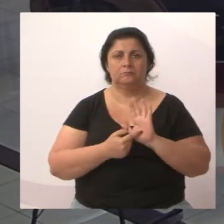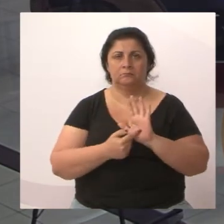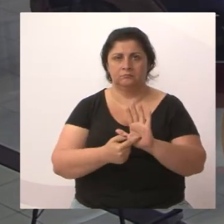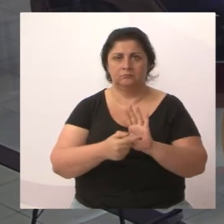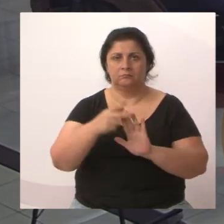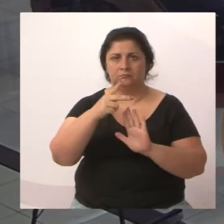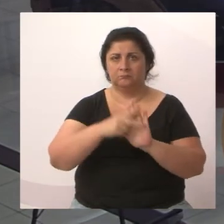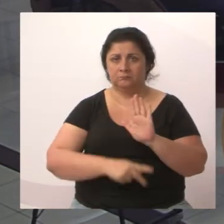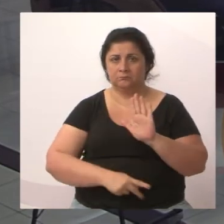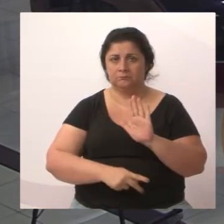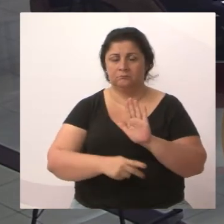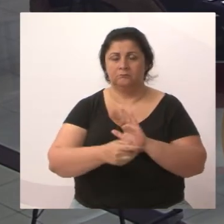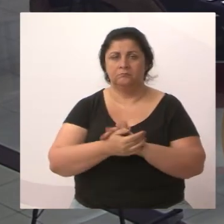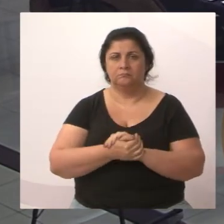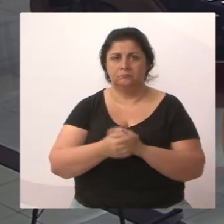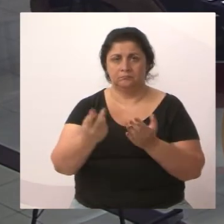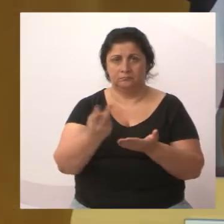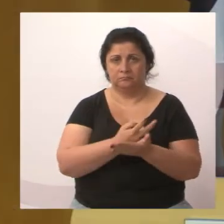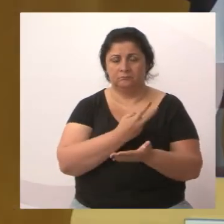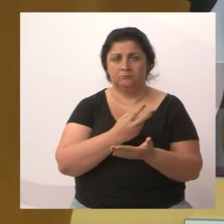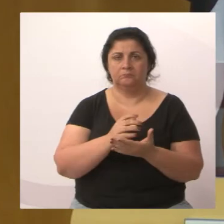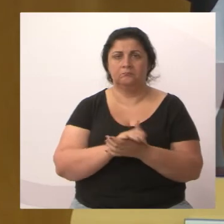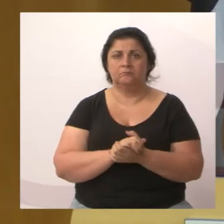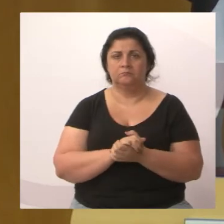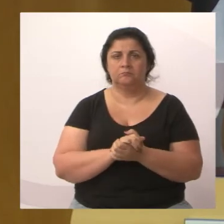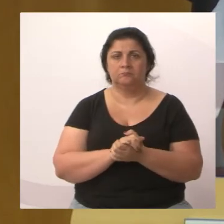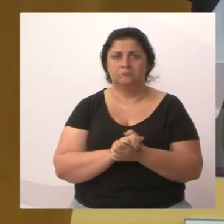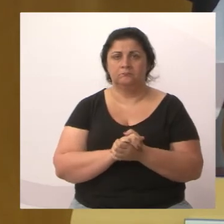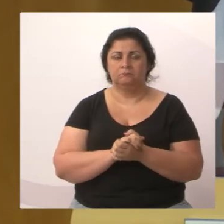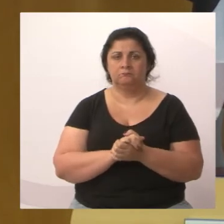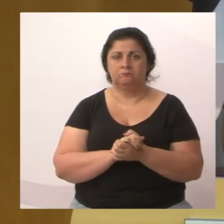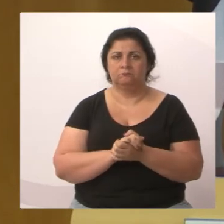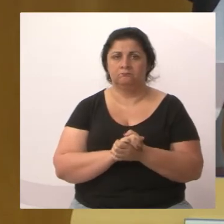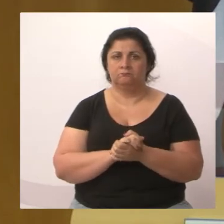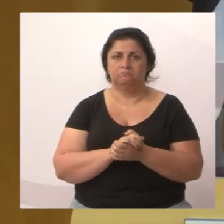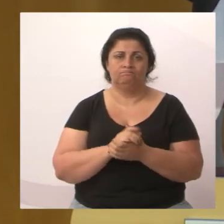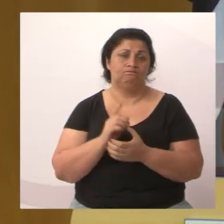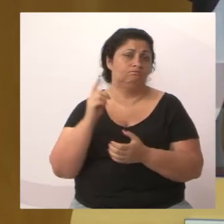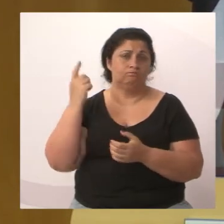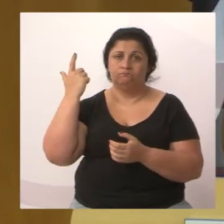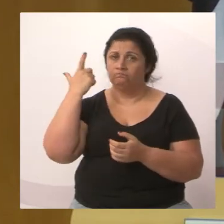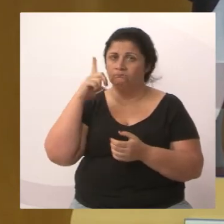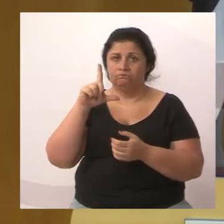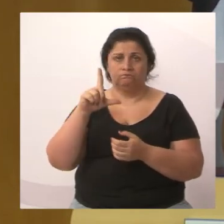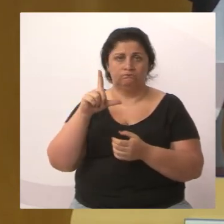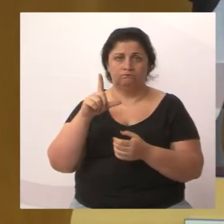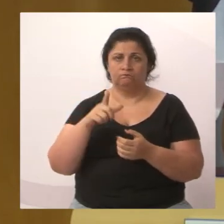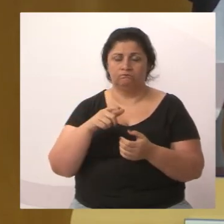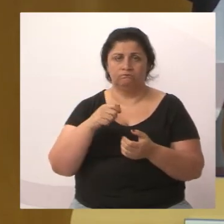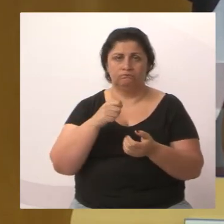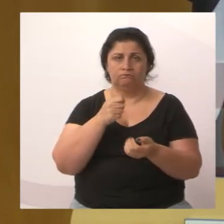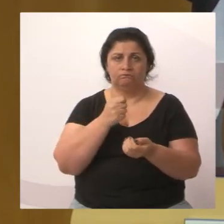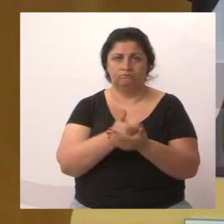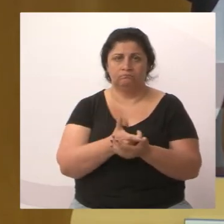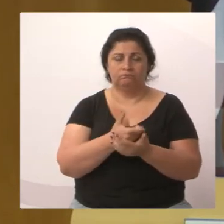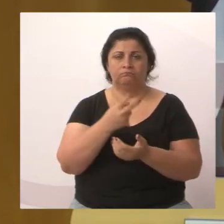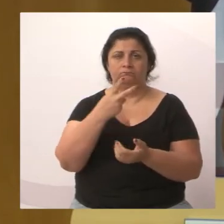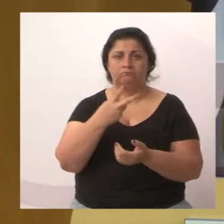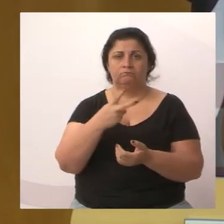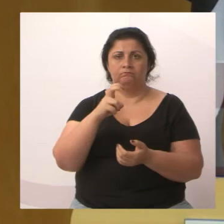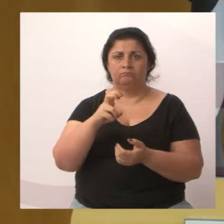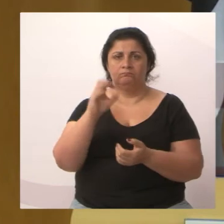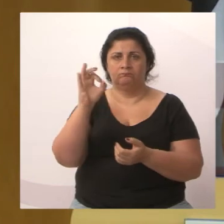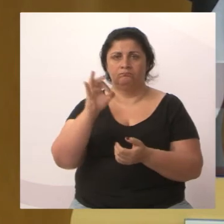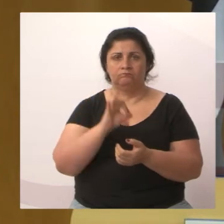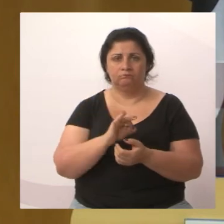como errônea, se não me engano, não conseguiu fechar os 25% que